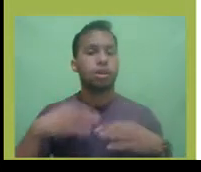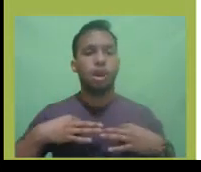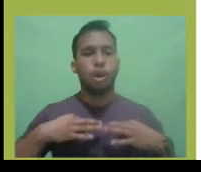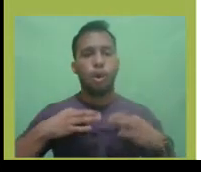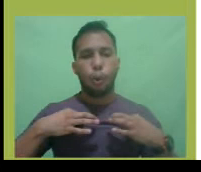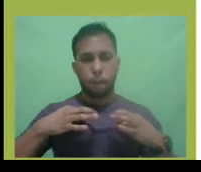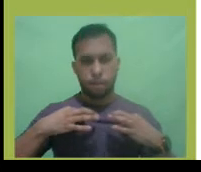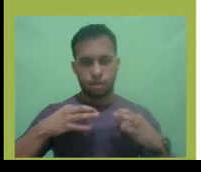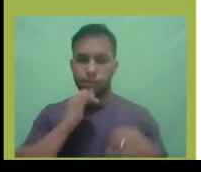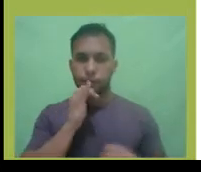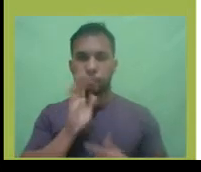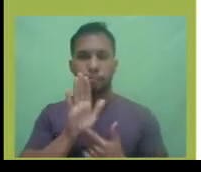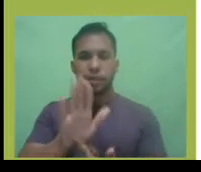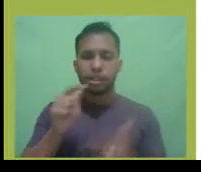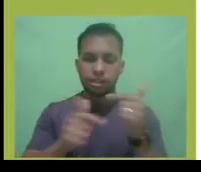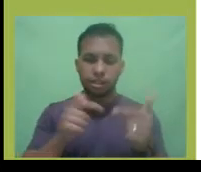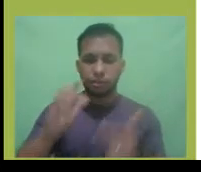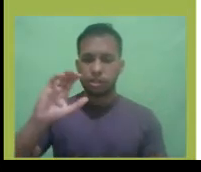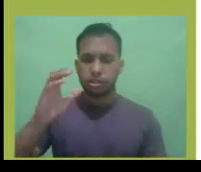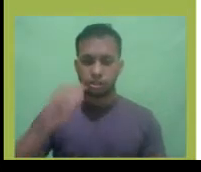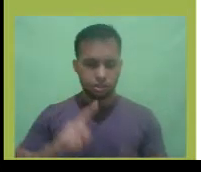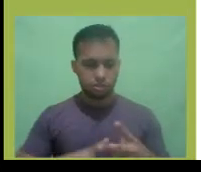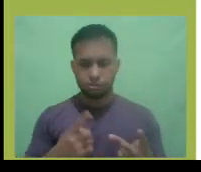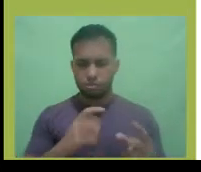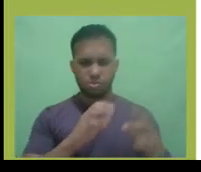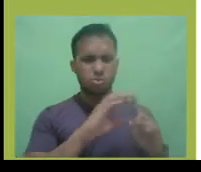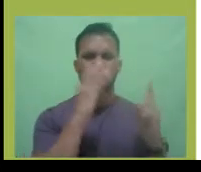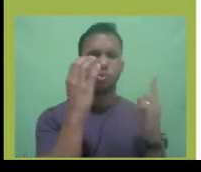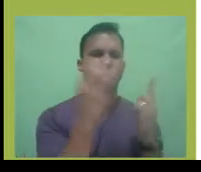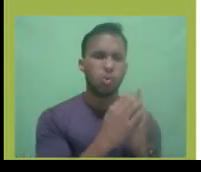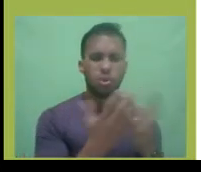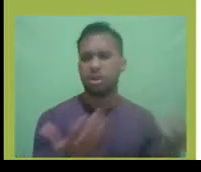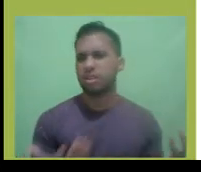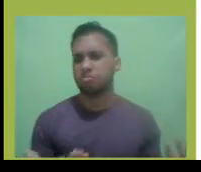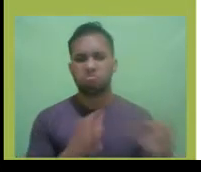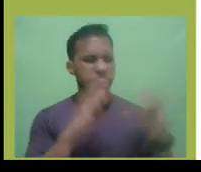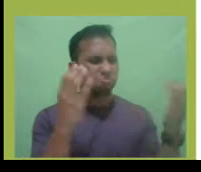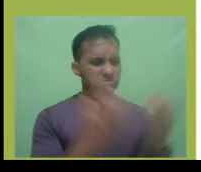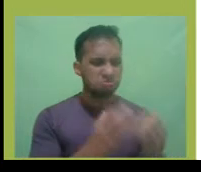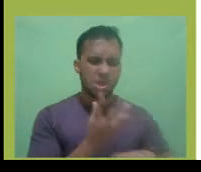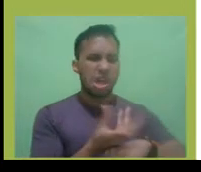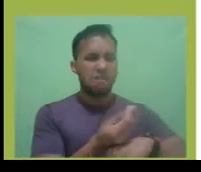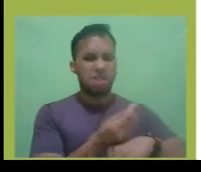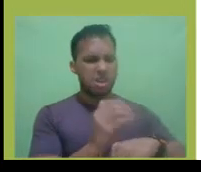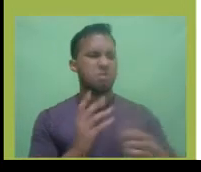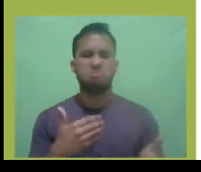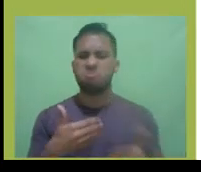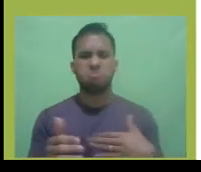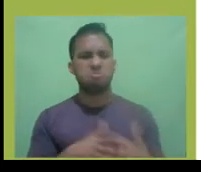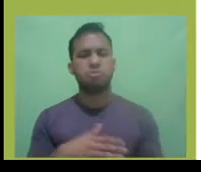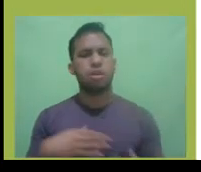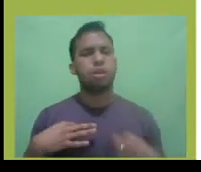de um trabalho científico, seja na sala de aula, seja em um congresso, seja em um evento maior, procure usar uma roupa